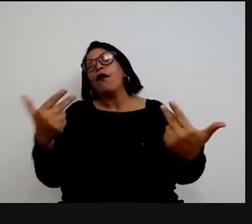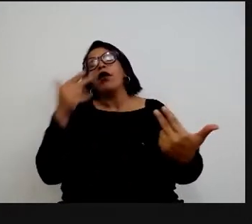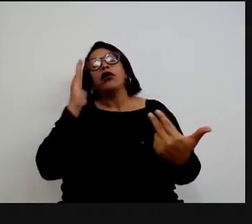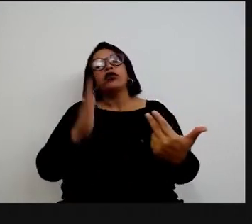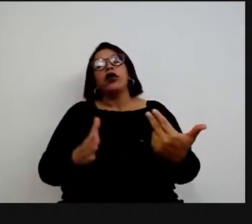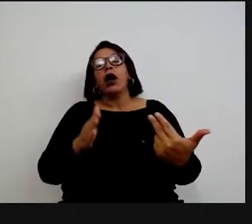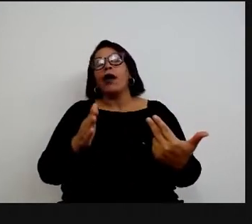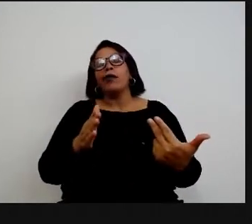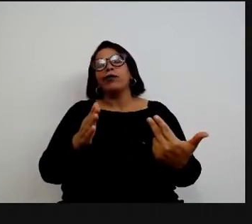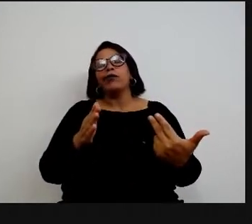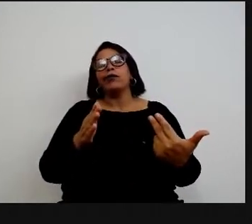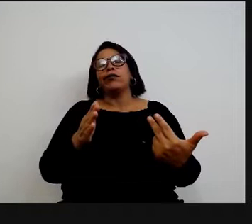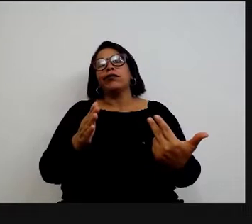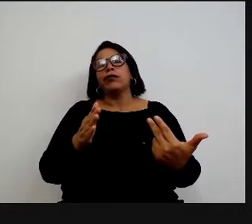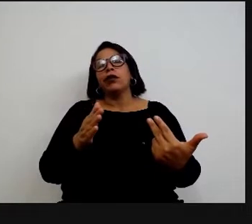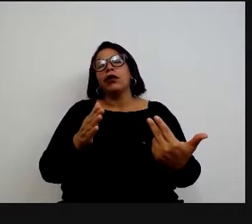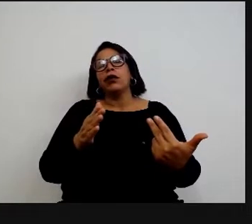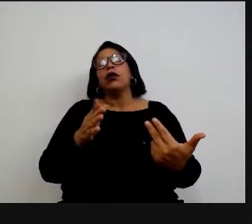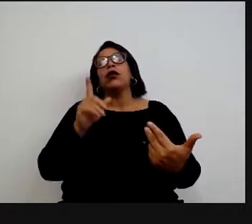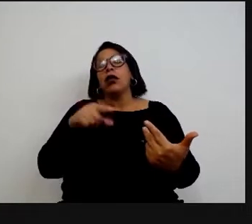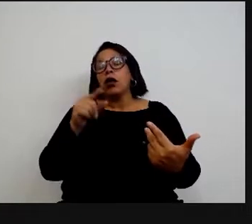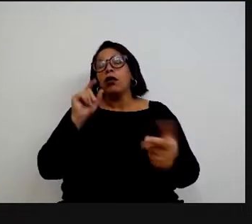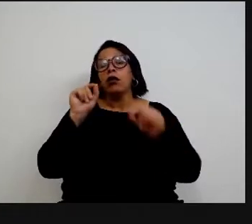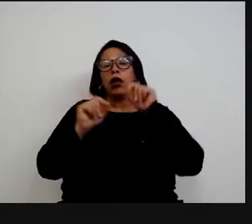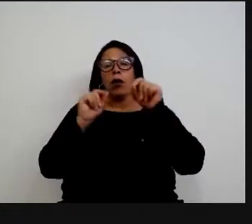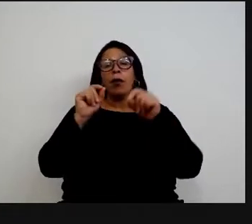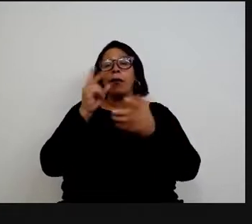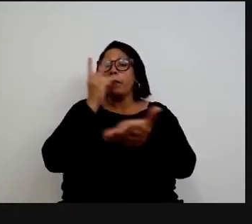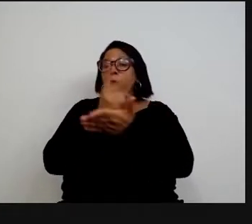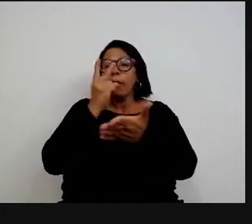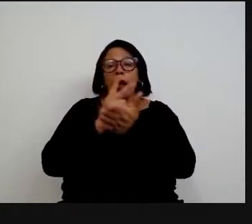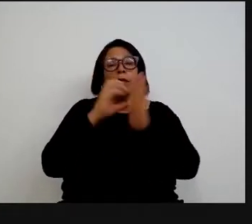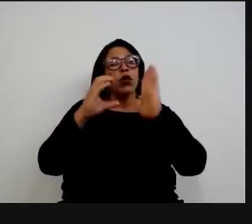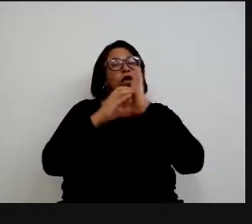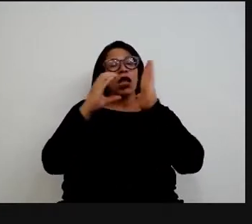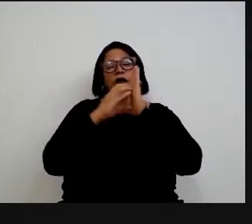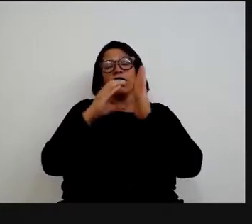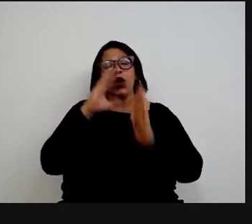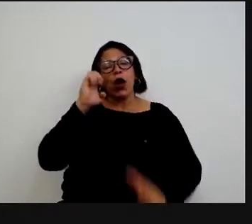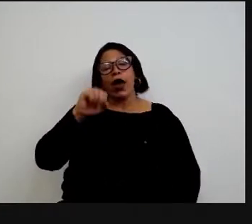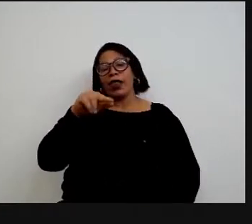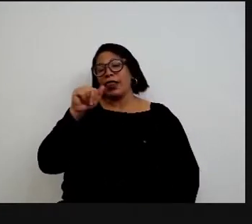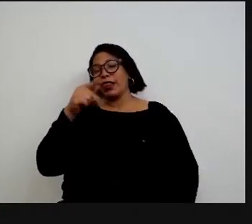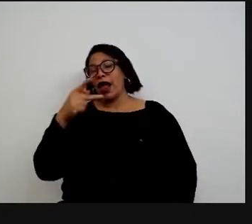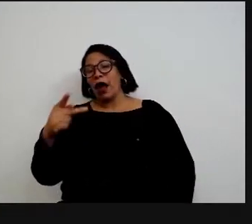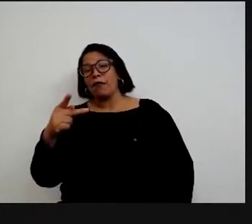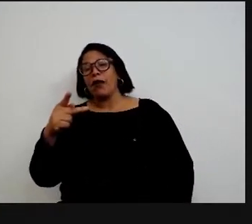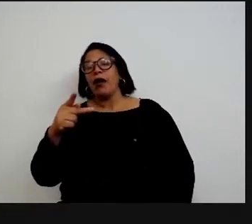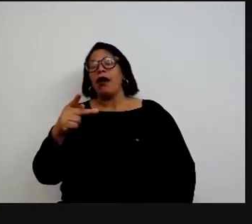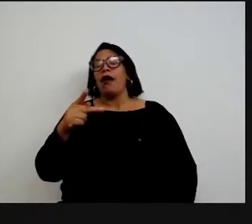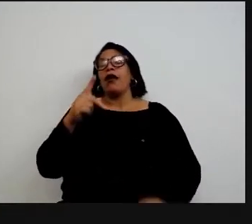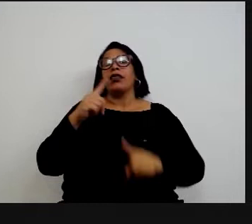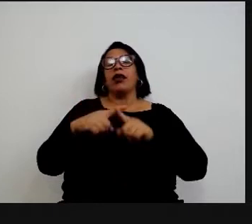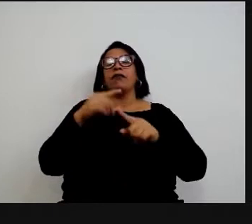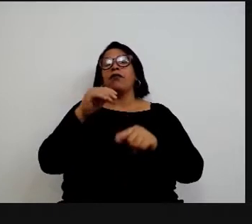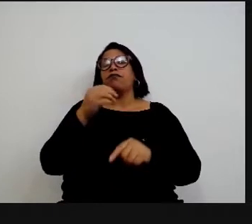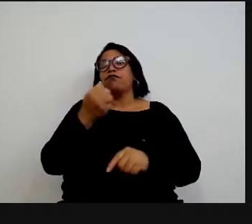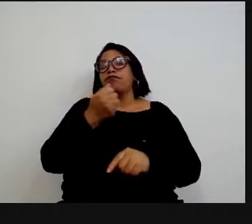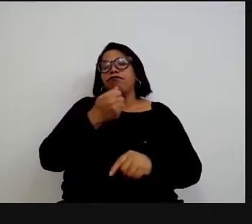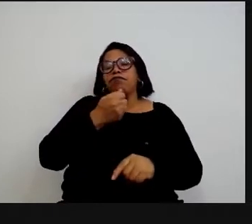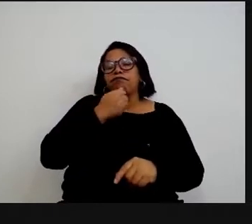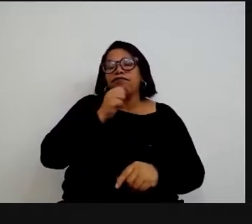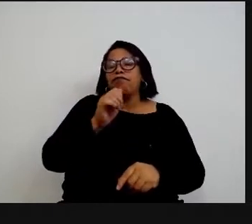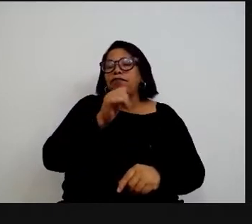nenhum pico, né? Então, isso foi muito... Até para os próprios servidores da ENAPE, né? Não está organizado ainda a sua